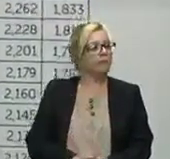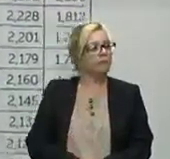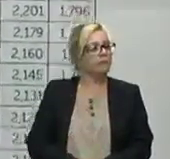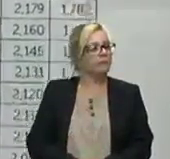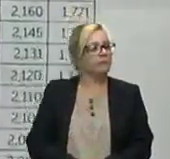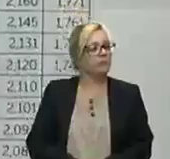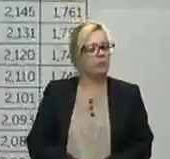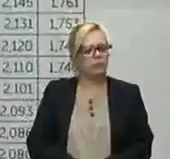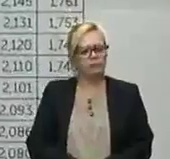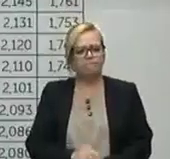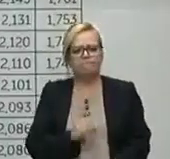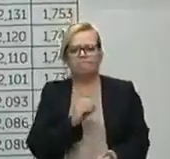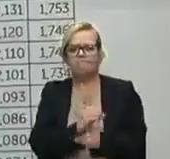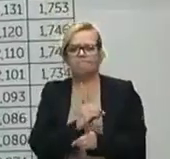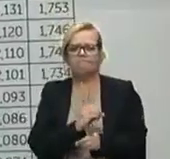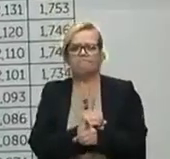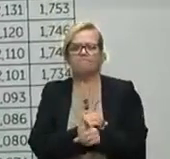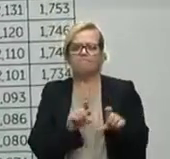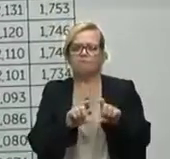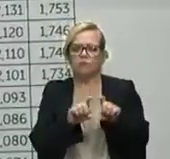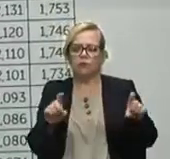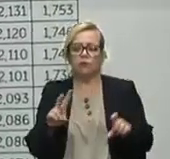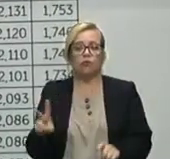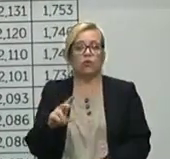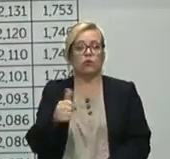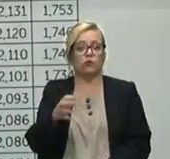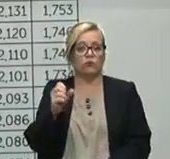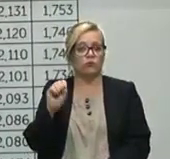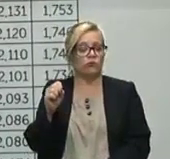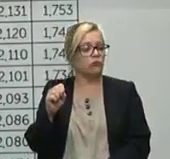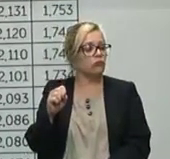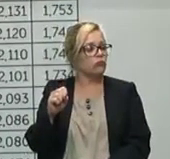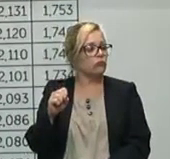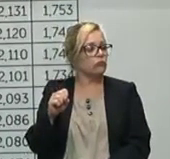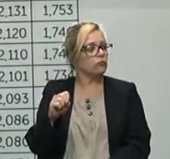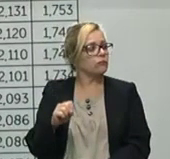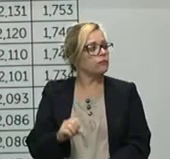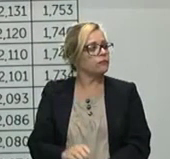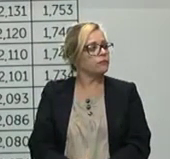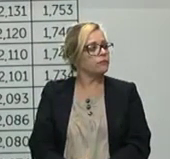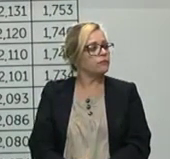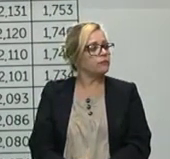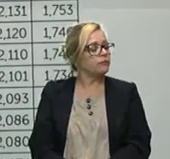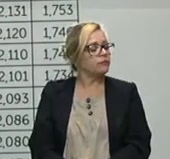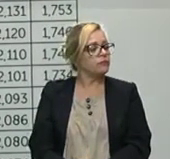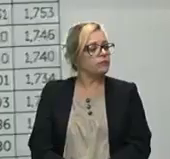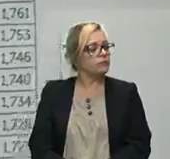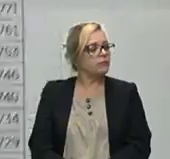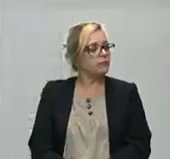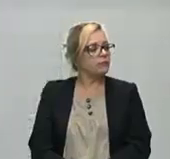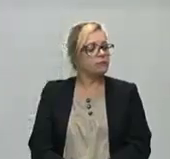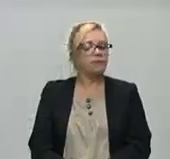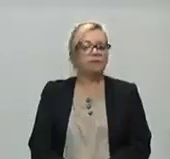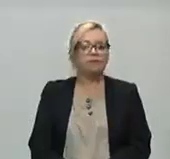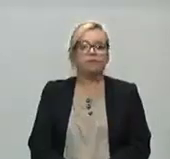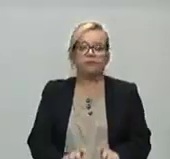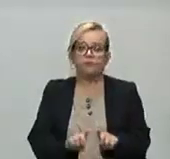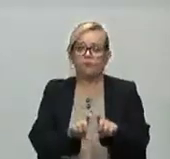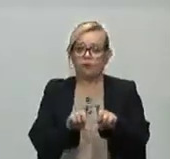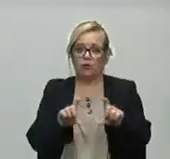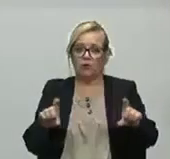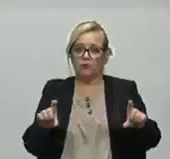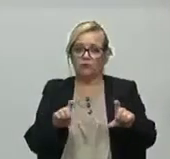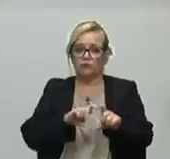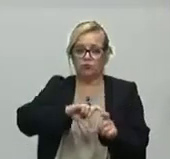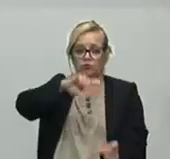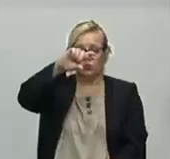nós localizamos na linha o valor 18 e na coluna